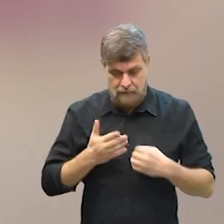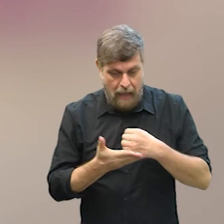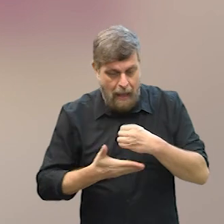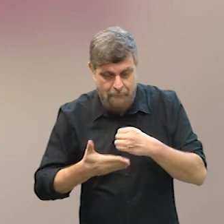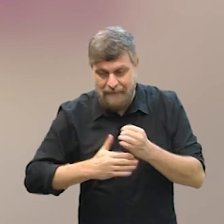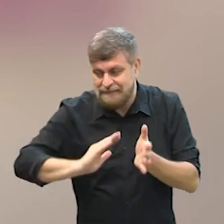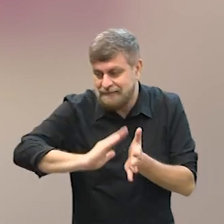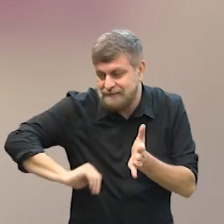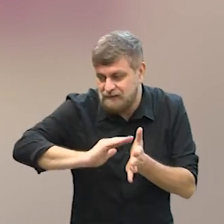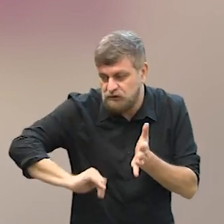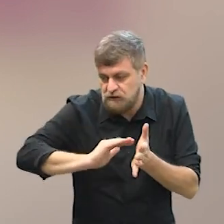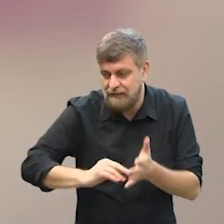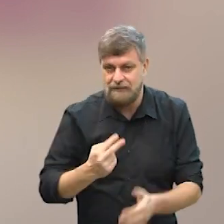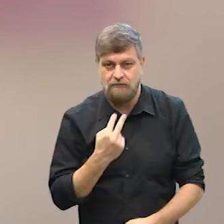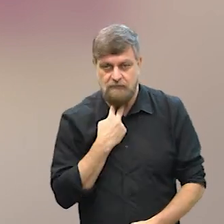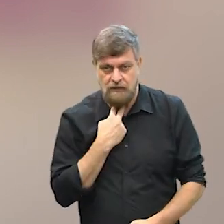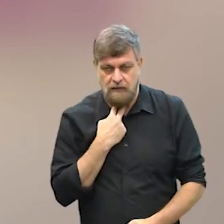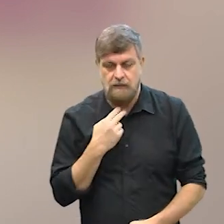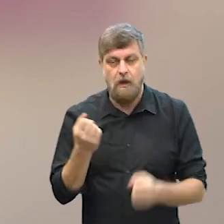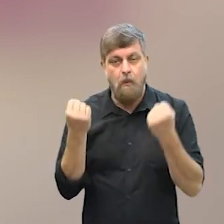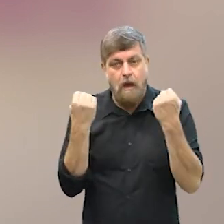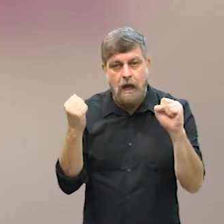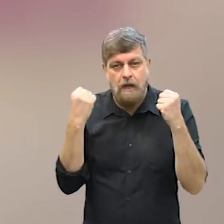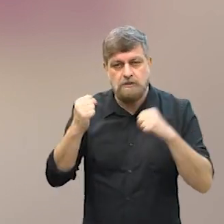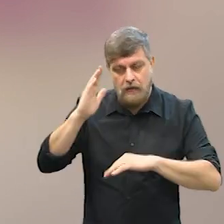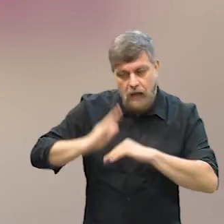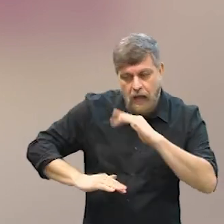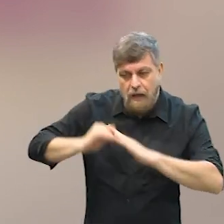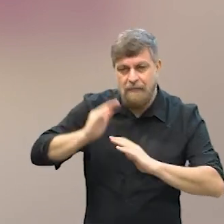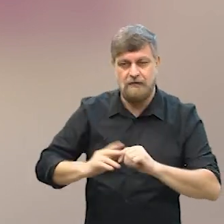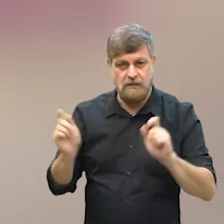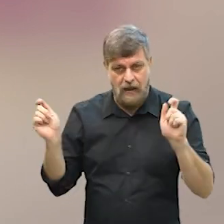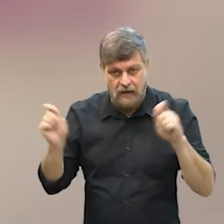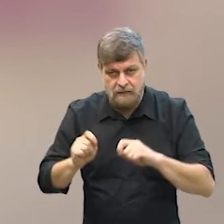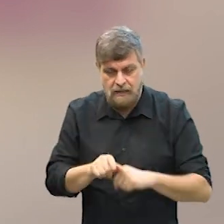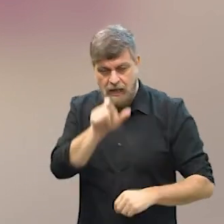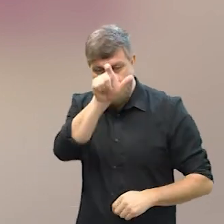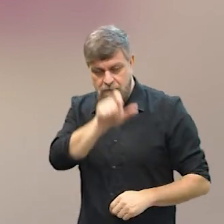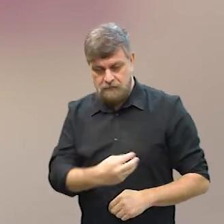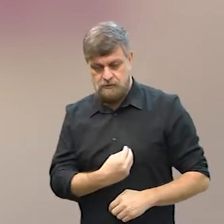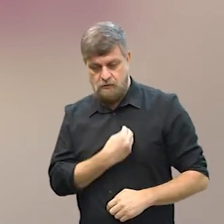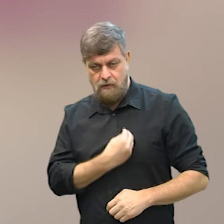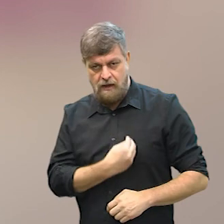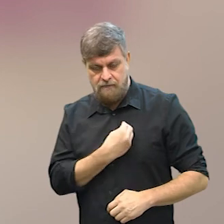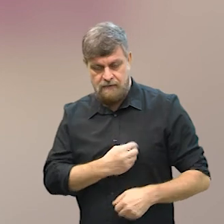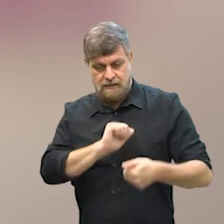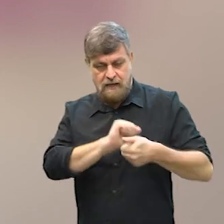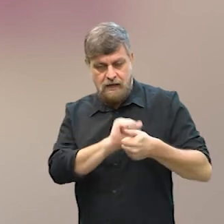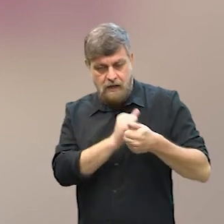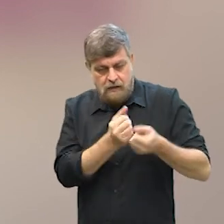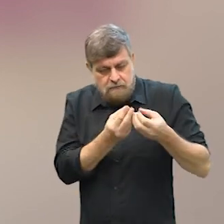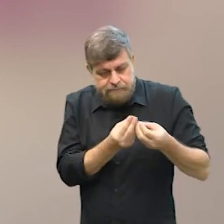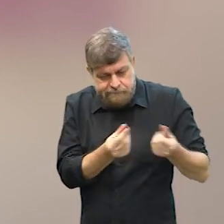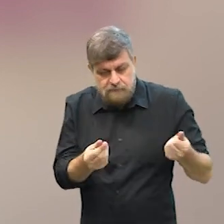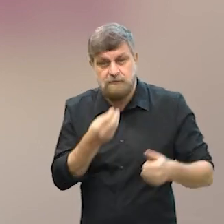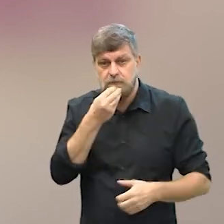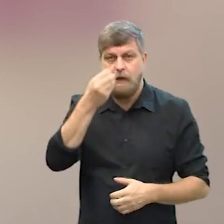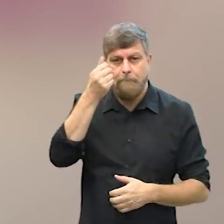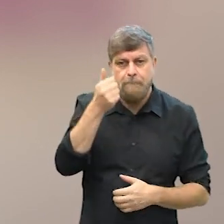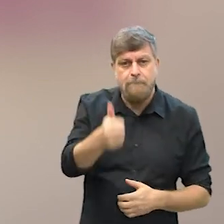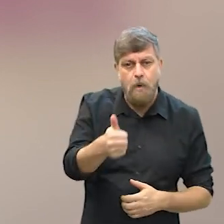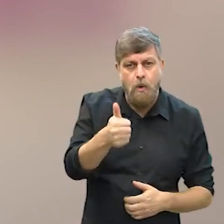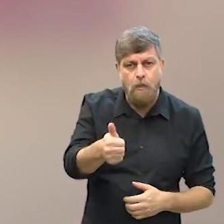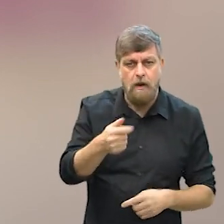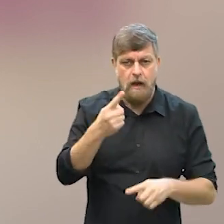causa removível, a atividade física ela pode devolver ao paciente uma qualidade de vida